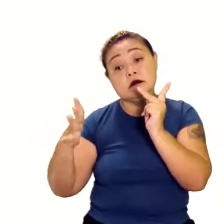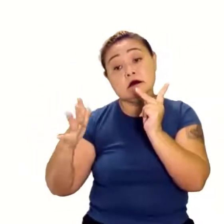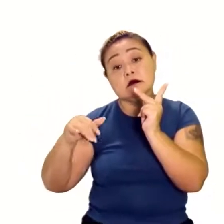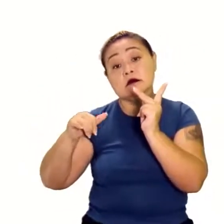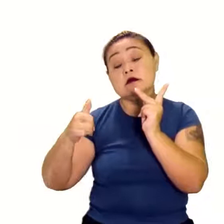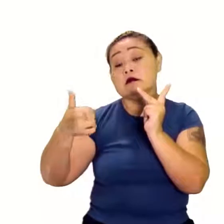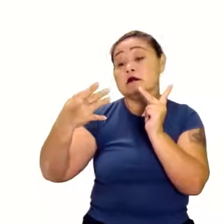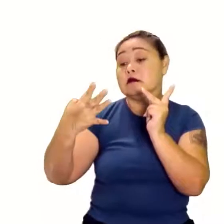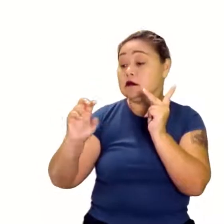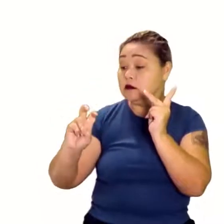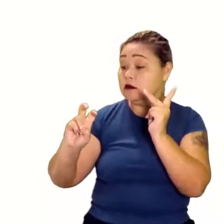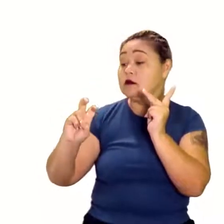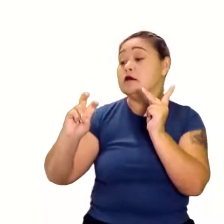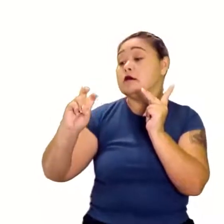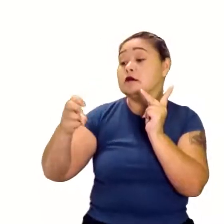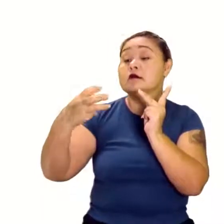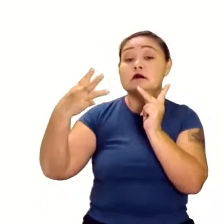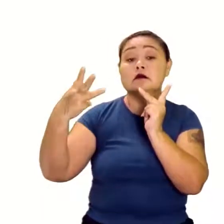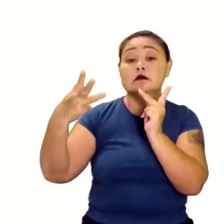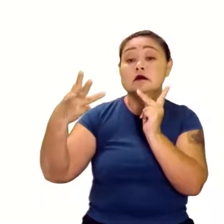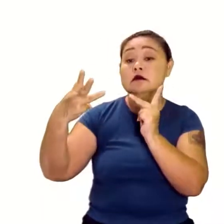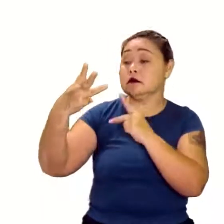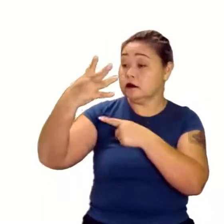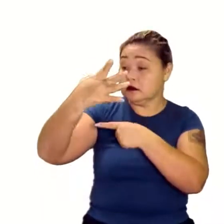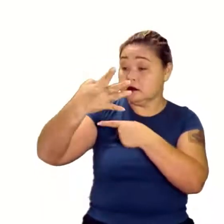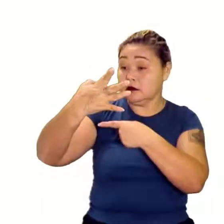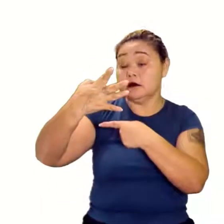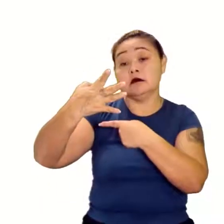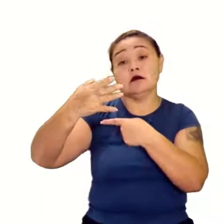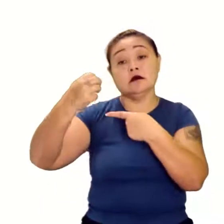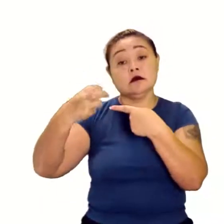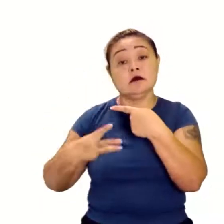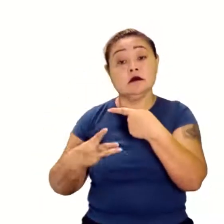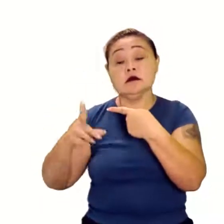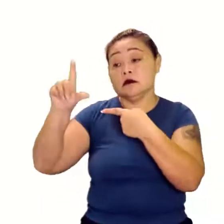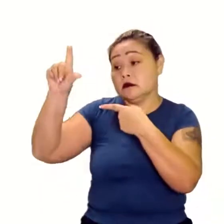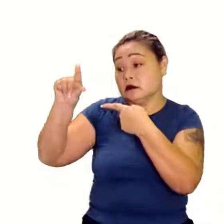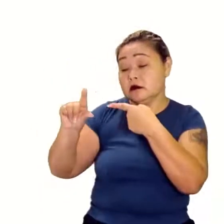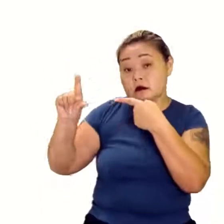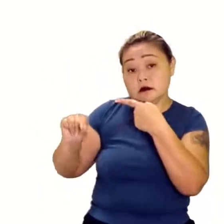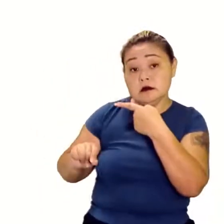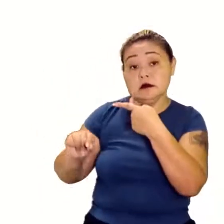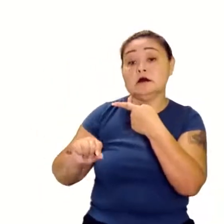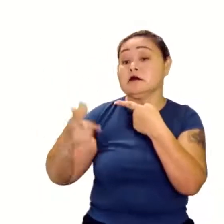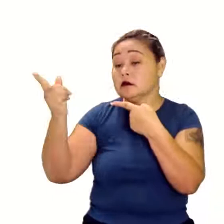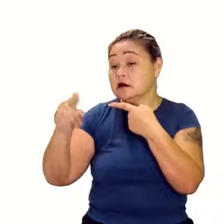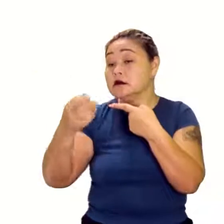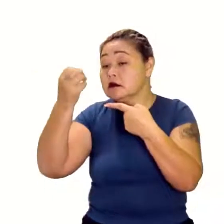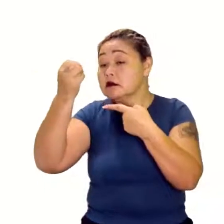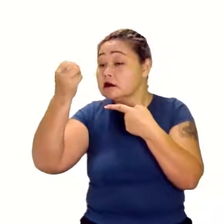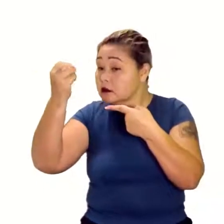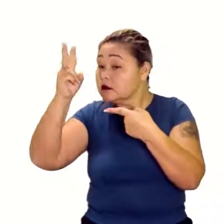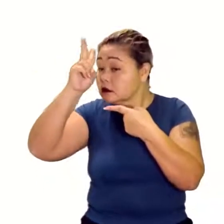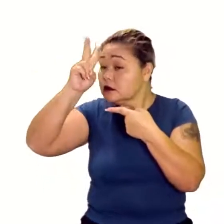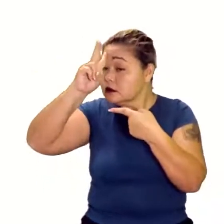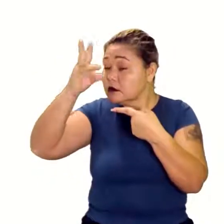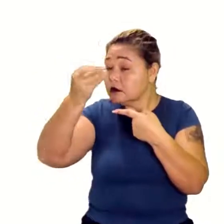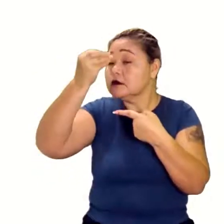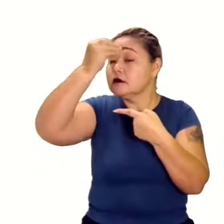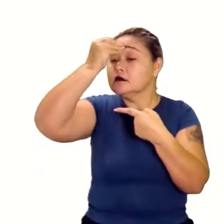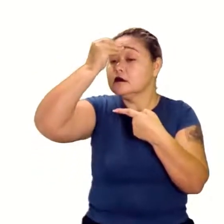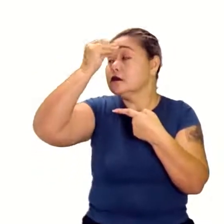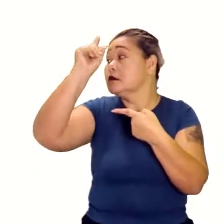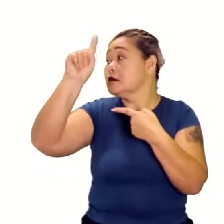equivalente a 4 terços. Ó. Simplificação de fração. Boa lembrança. Boa lembrança